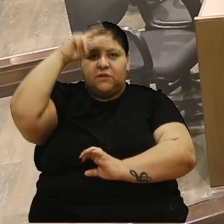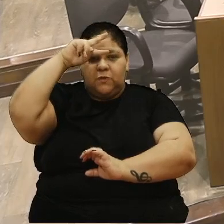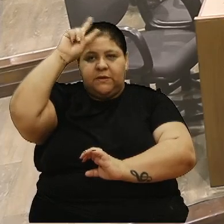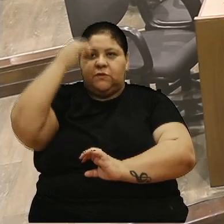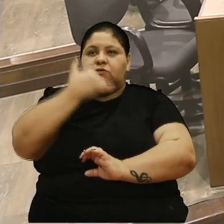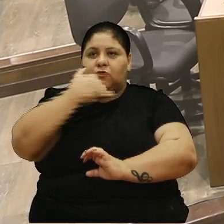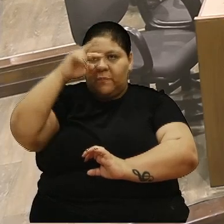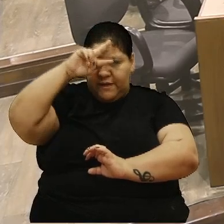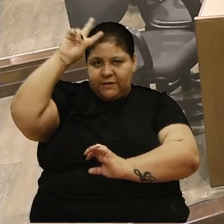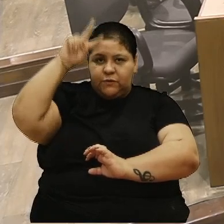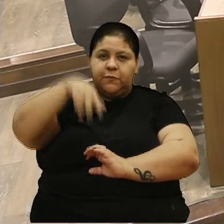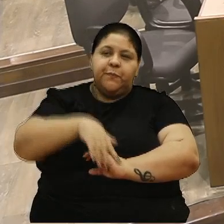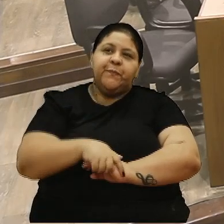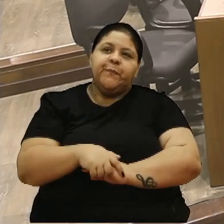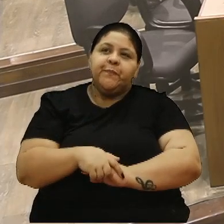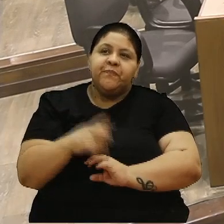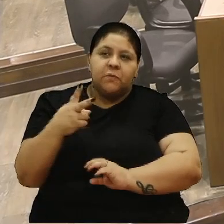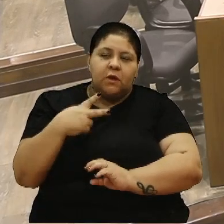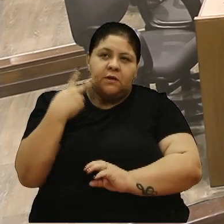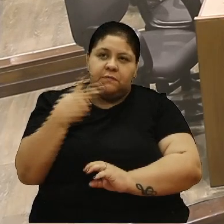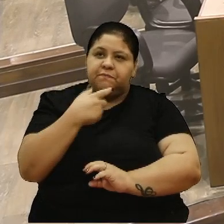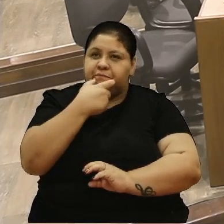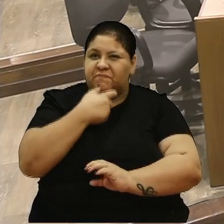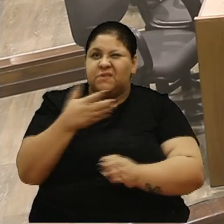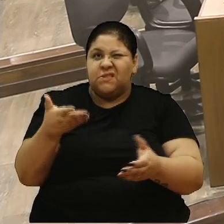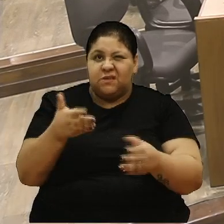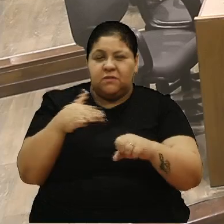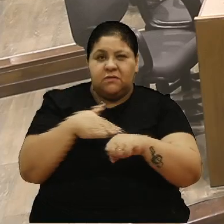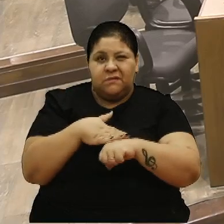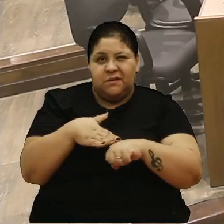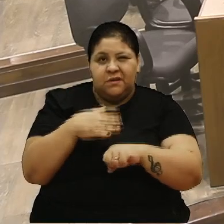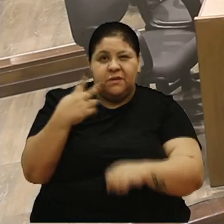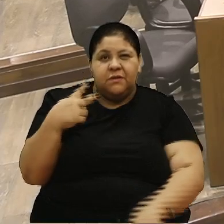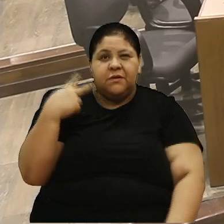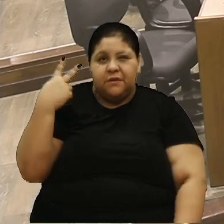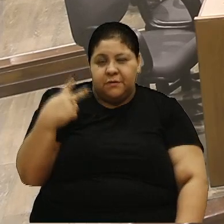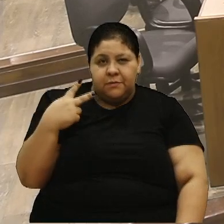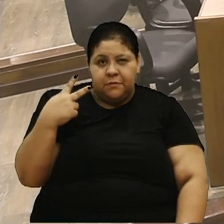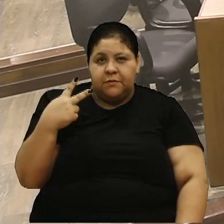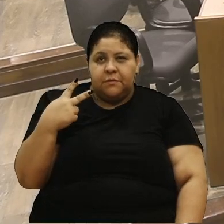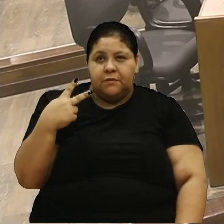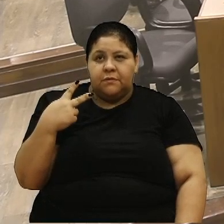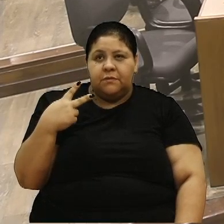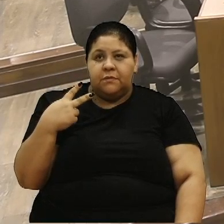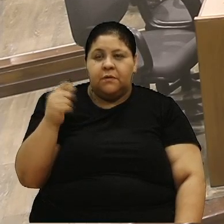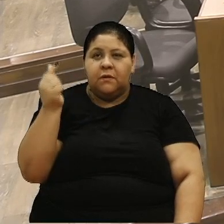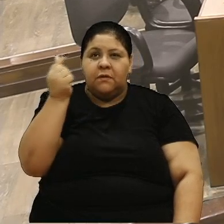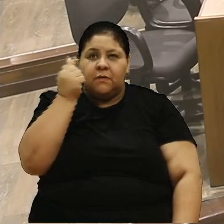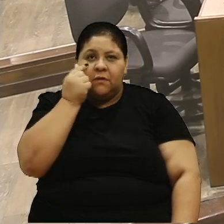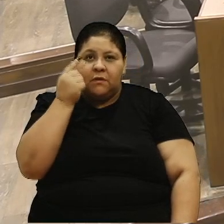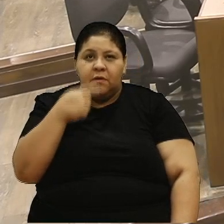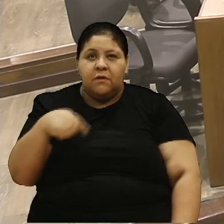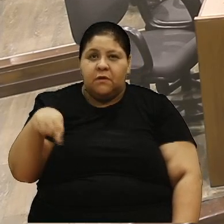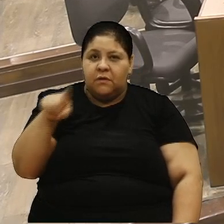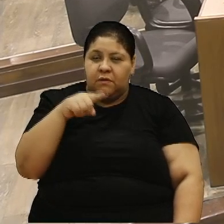Vereador Cristiano, estava conversando aqui com o vereador Eloy Frisso, nas